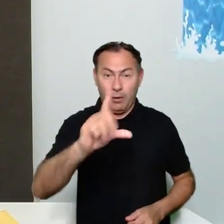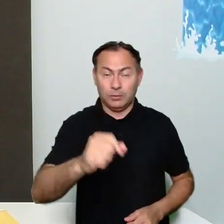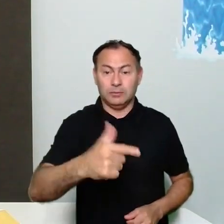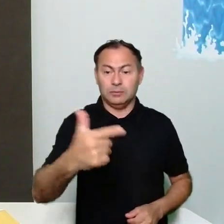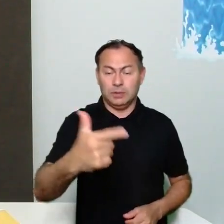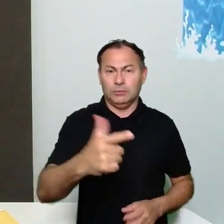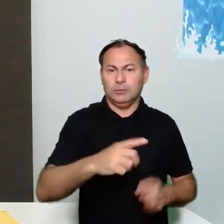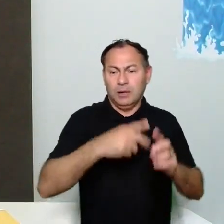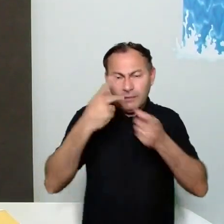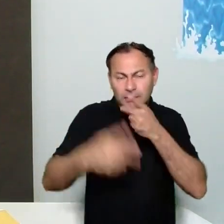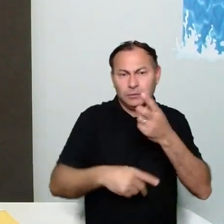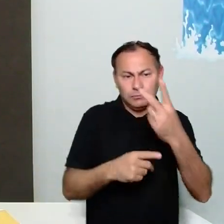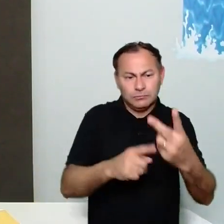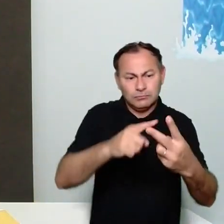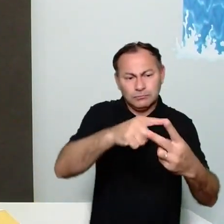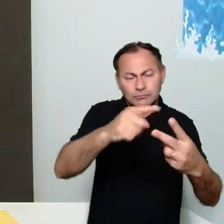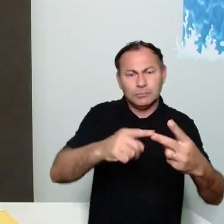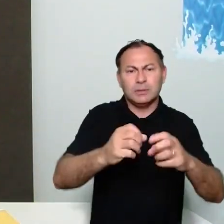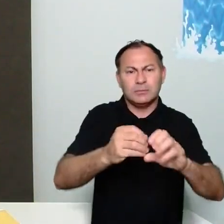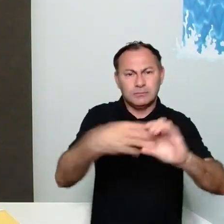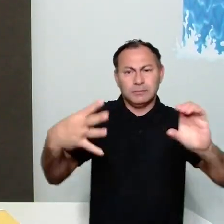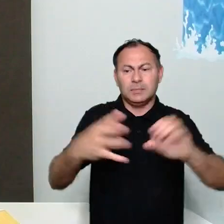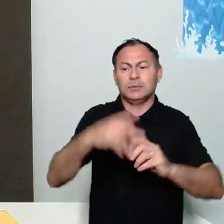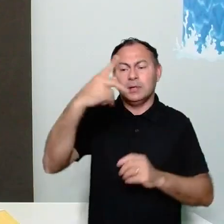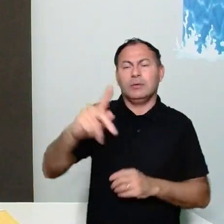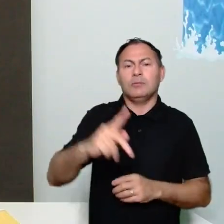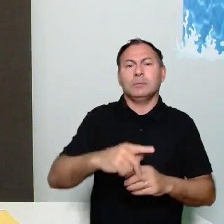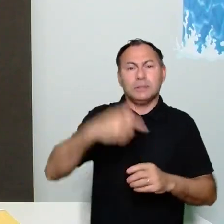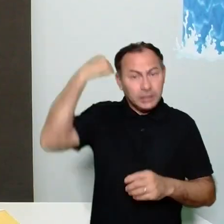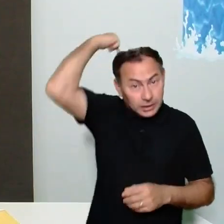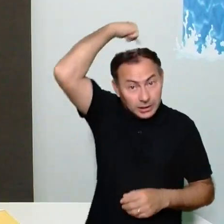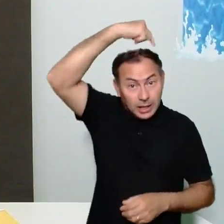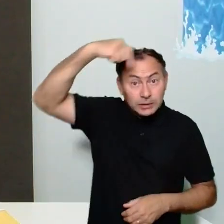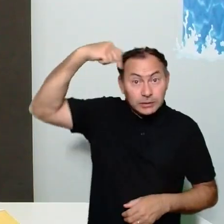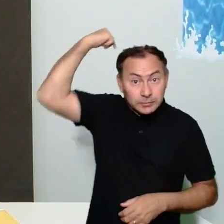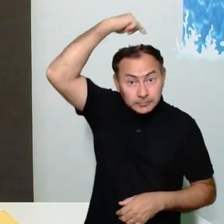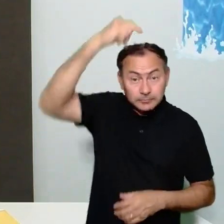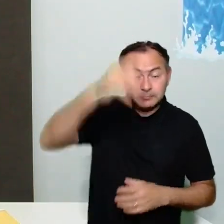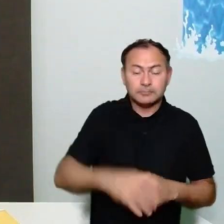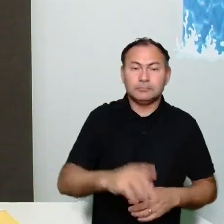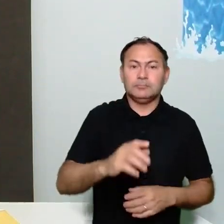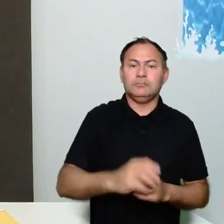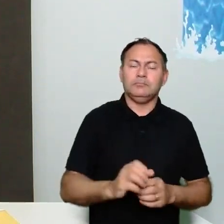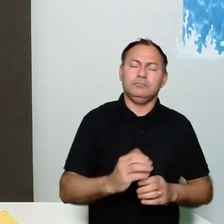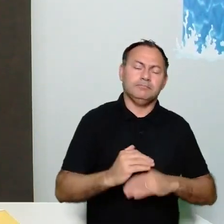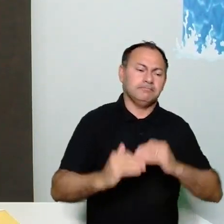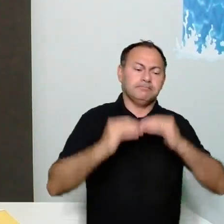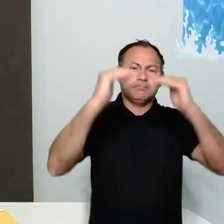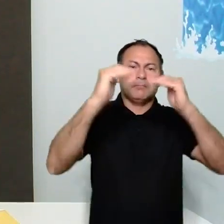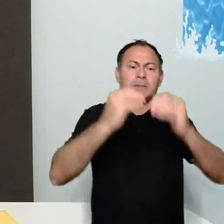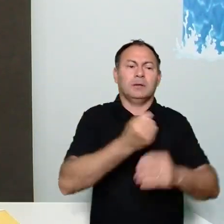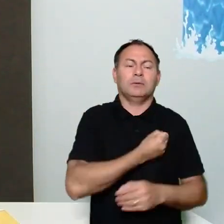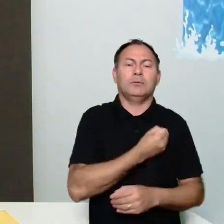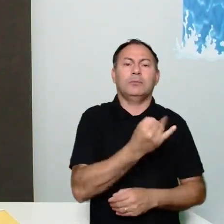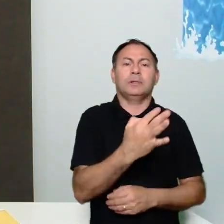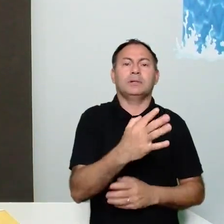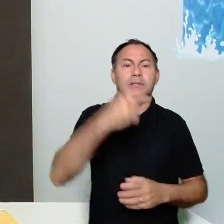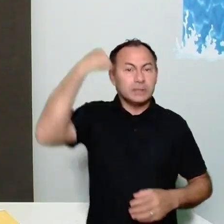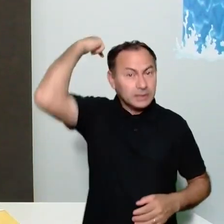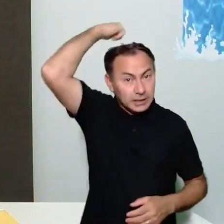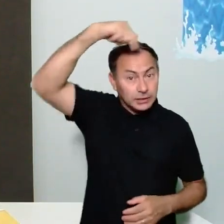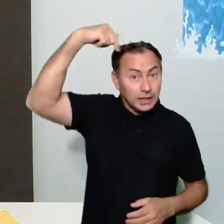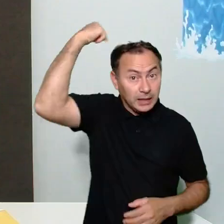um dos aspectos característicos do seu pontificado, o altíssimo número de